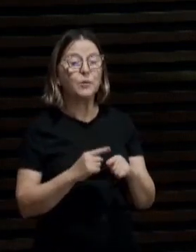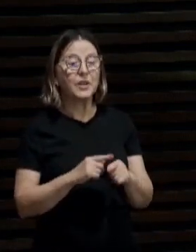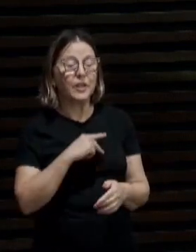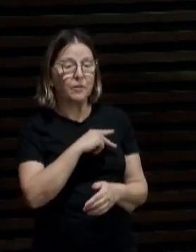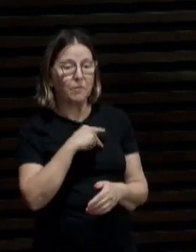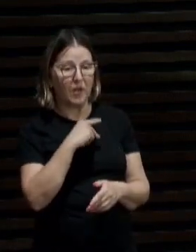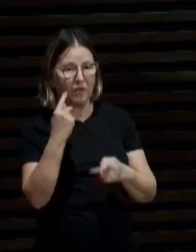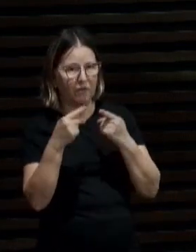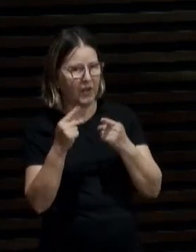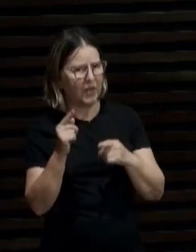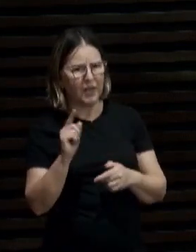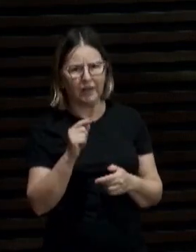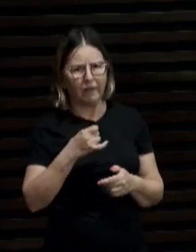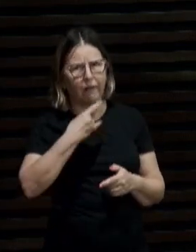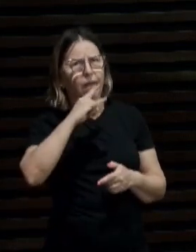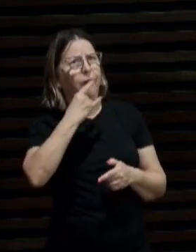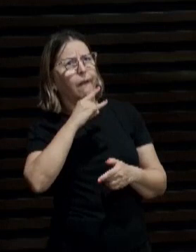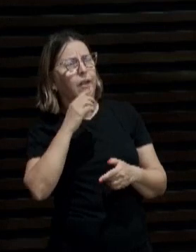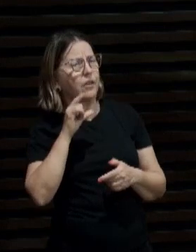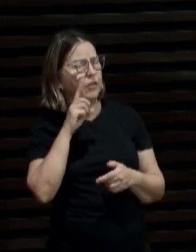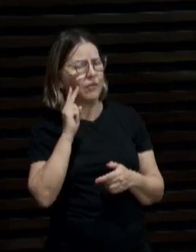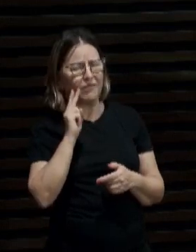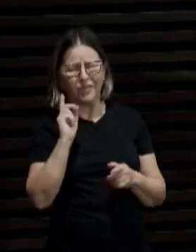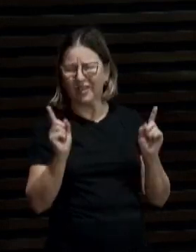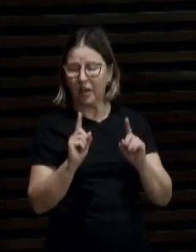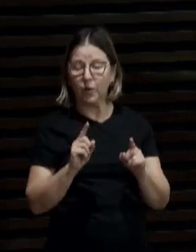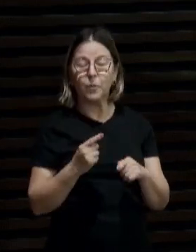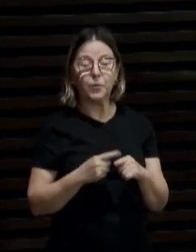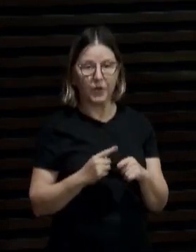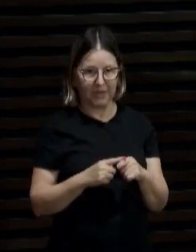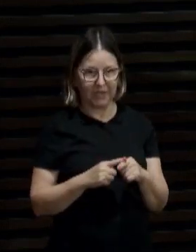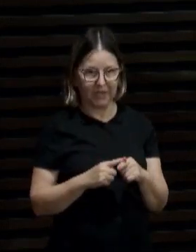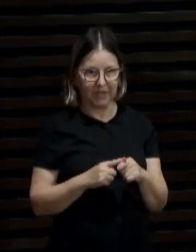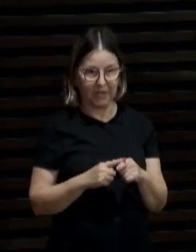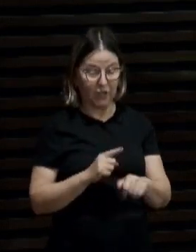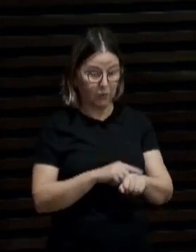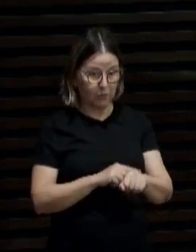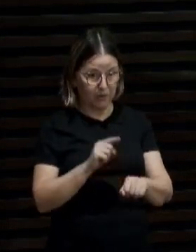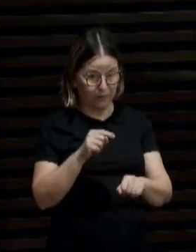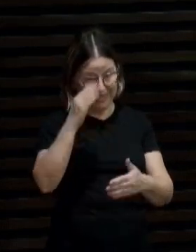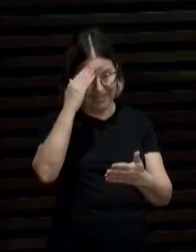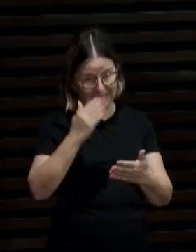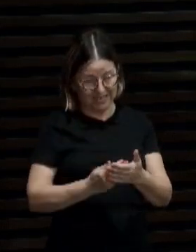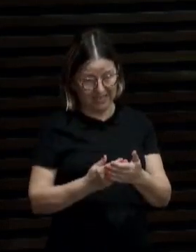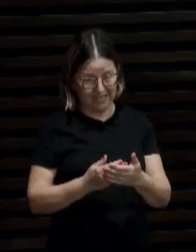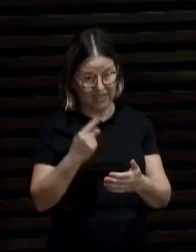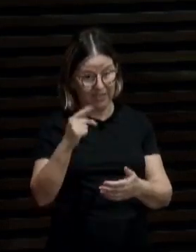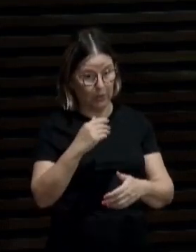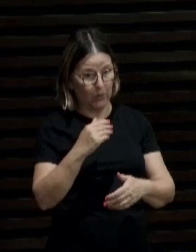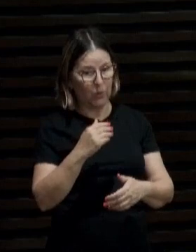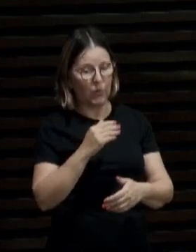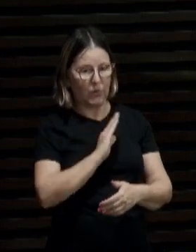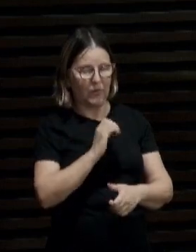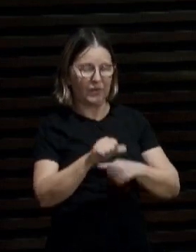de Éfeso? Porque, meus irmãos, quando você nasce de novo, o seu coração é trocado, mas muita coisa muda, mas algumas